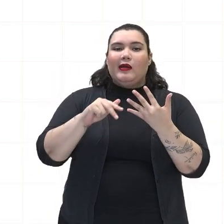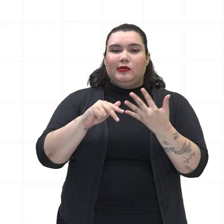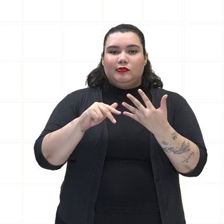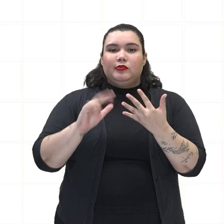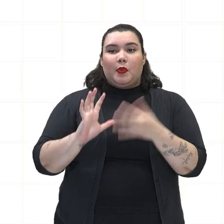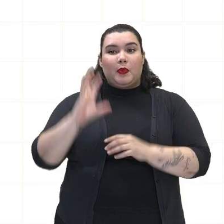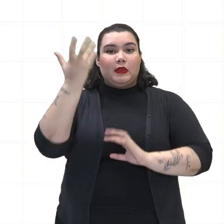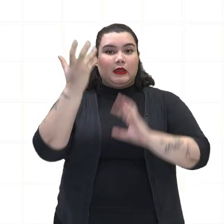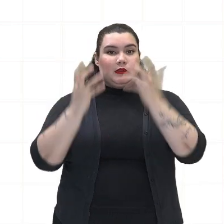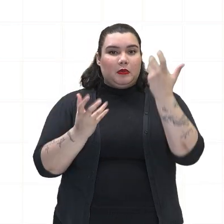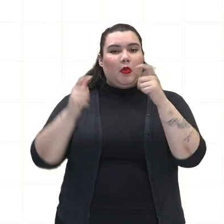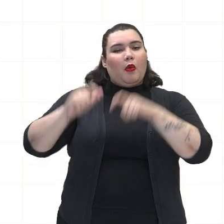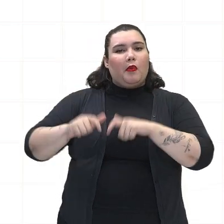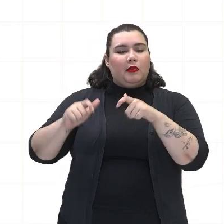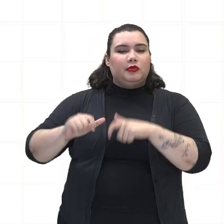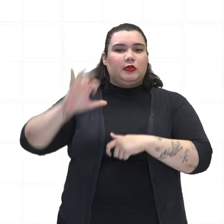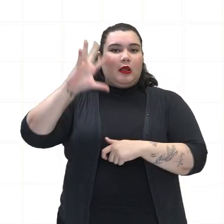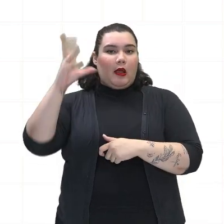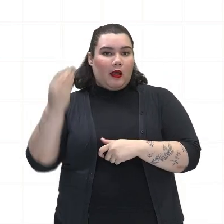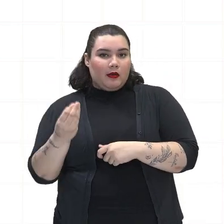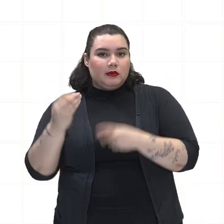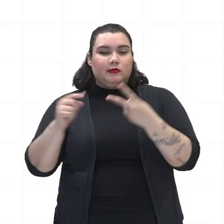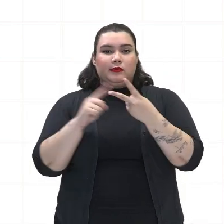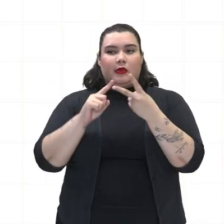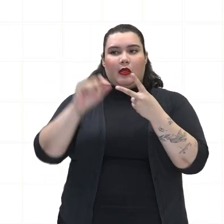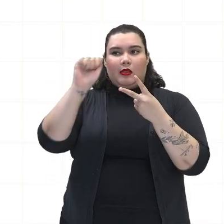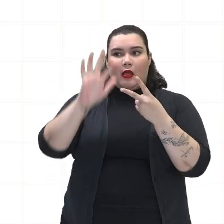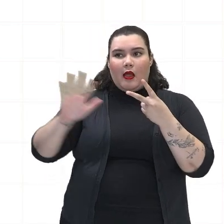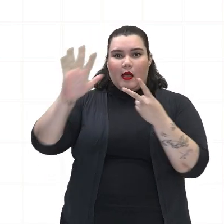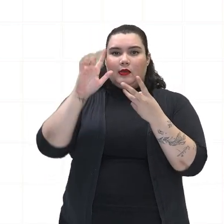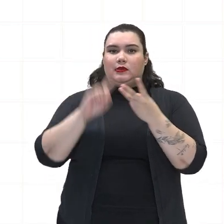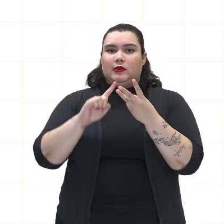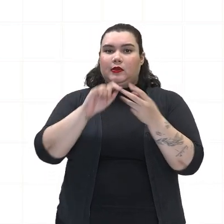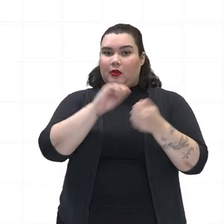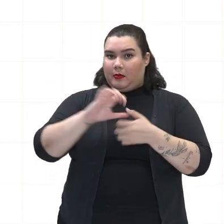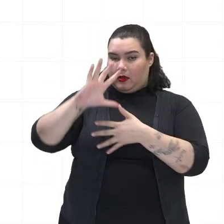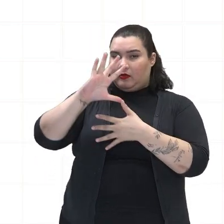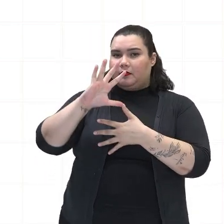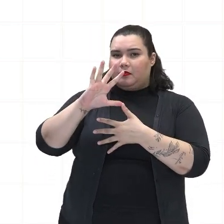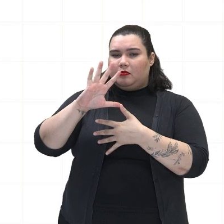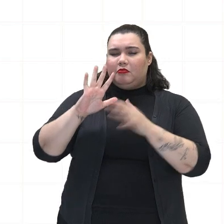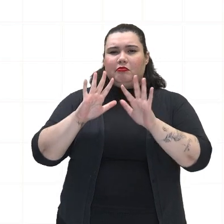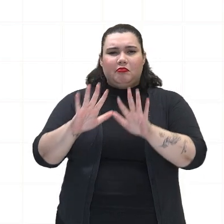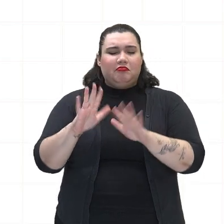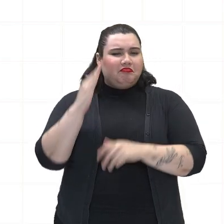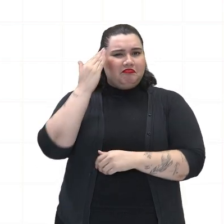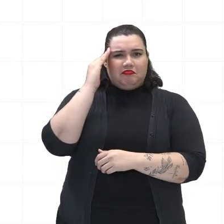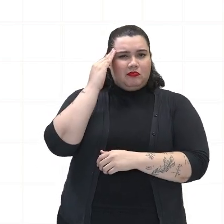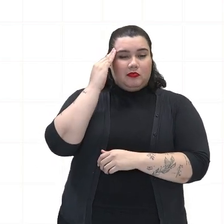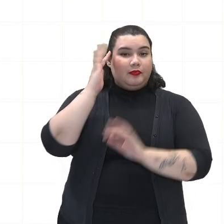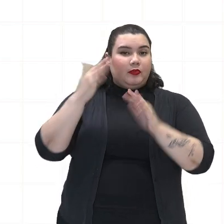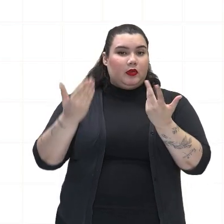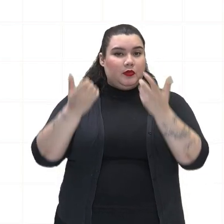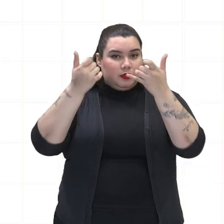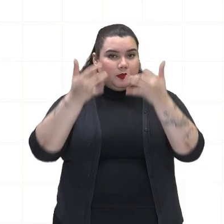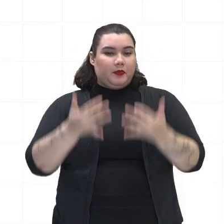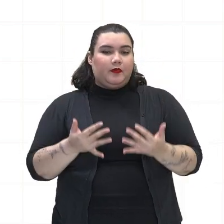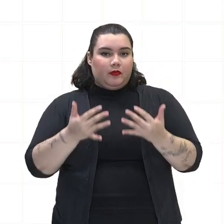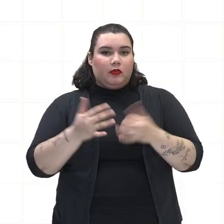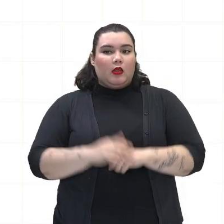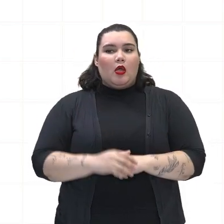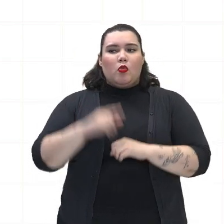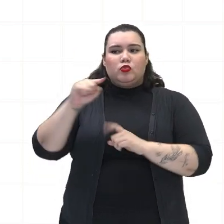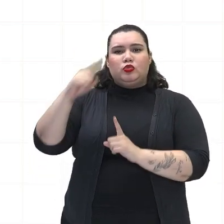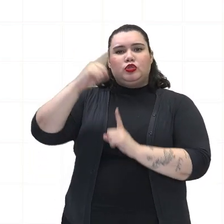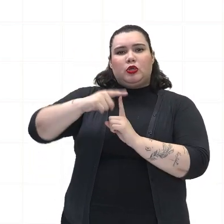África, Ásia e América. Como assim, professor? Quer dizer que a forma de pensar do iluminismo